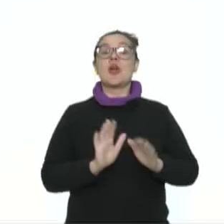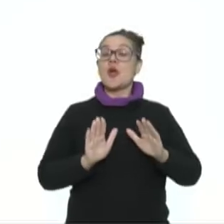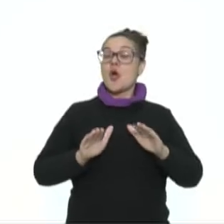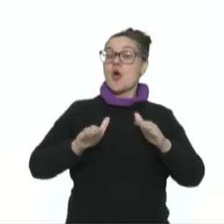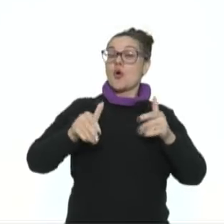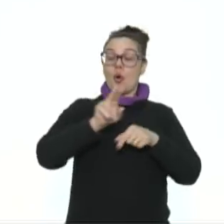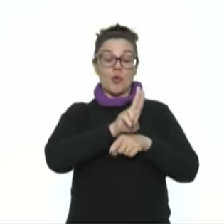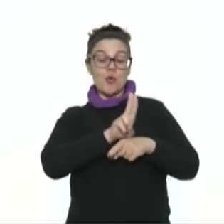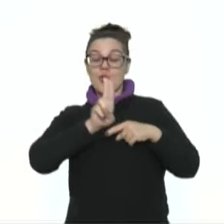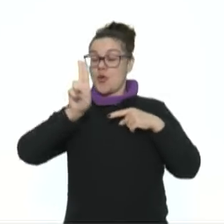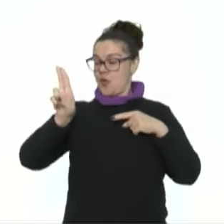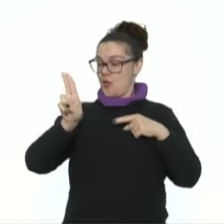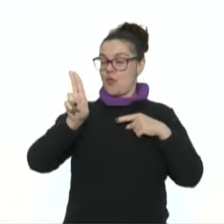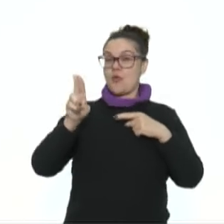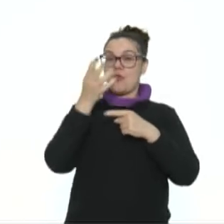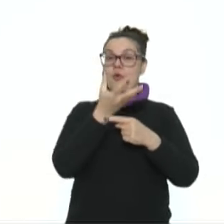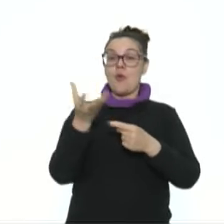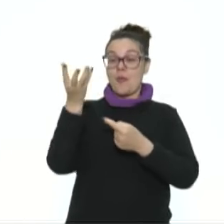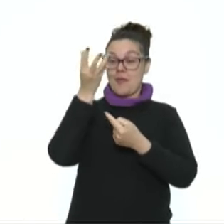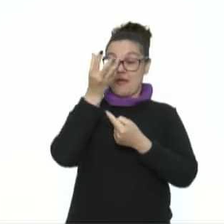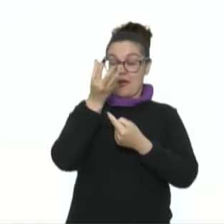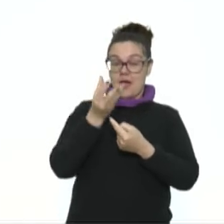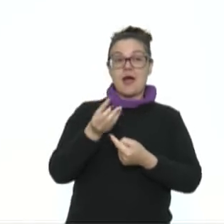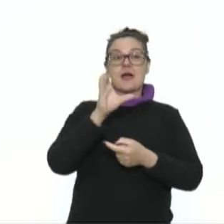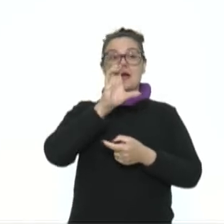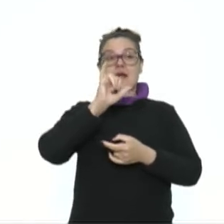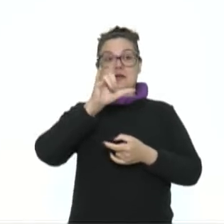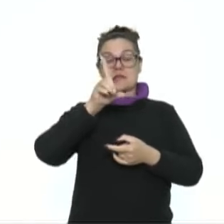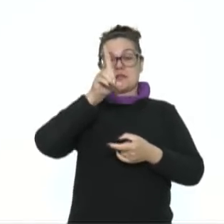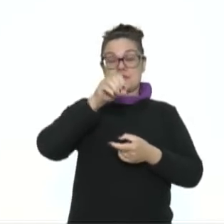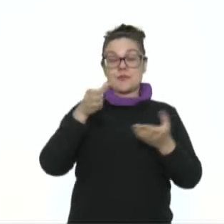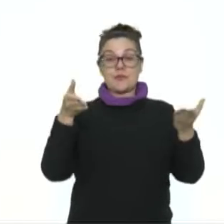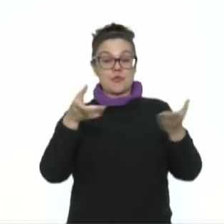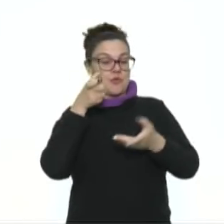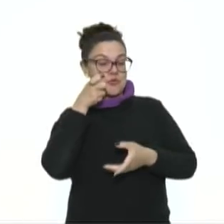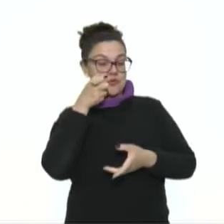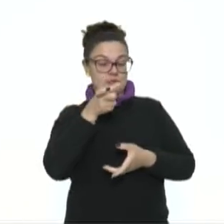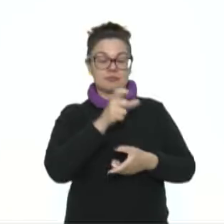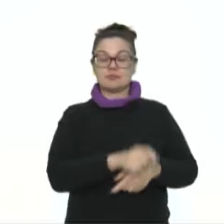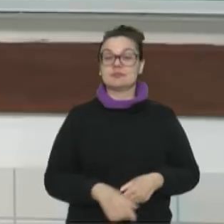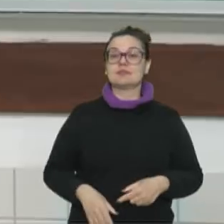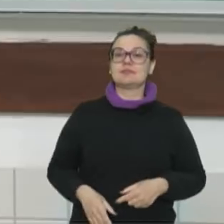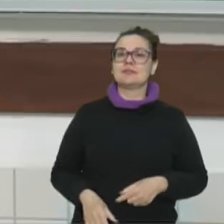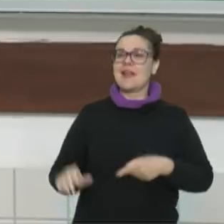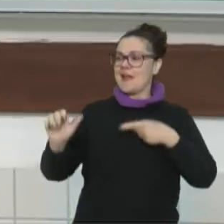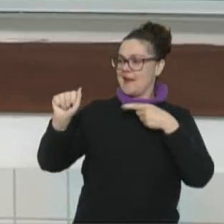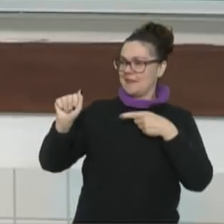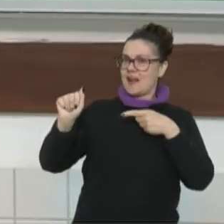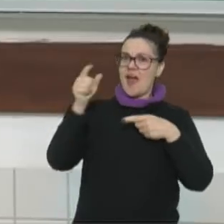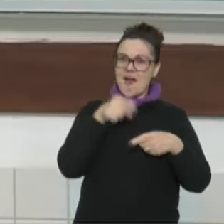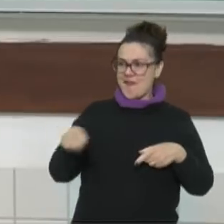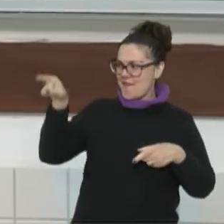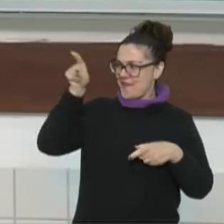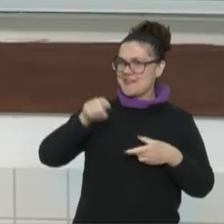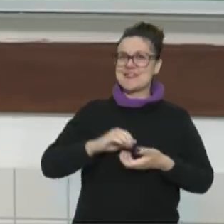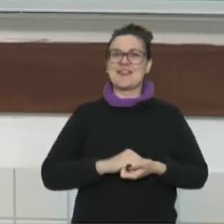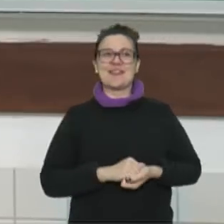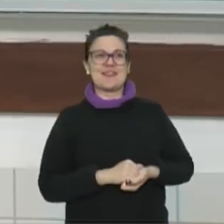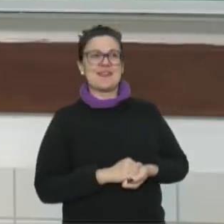Qual o nome da obra do artista Cildo Meireles que vimos na aula de hoje? Letra A, ventilador.